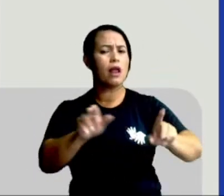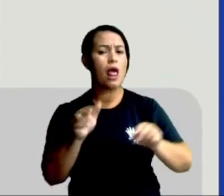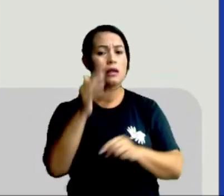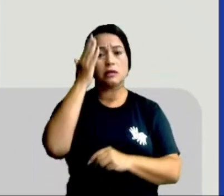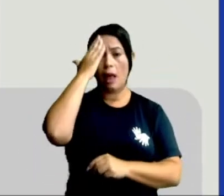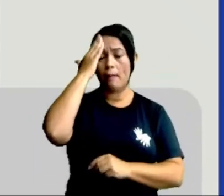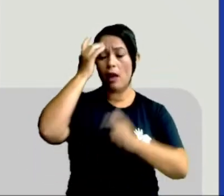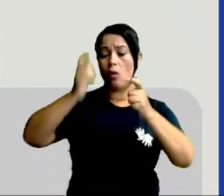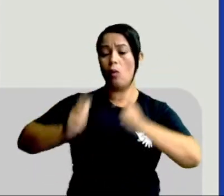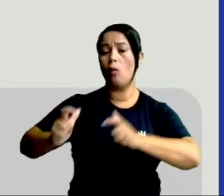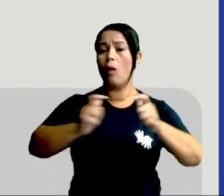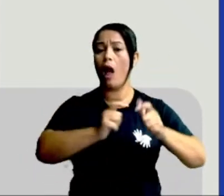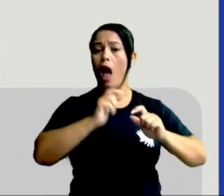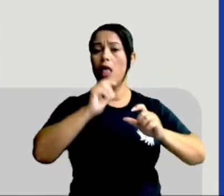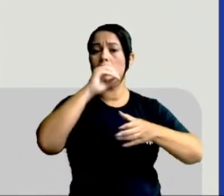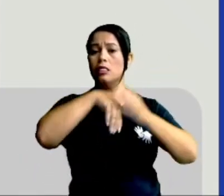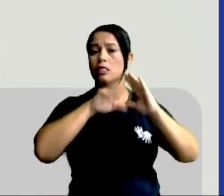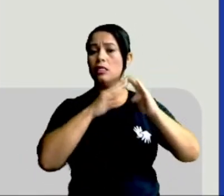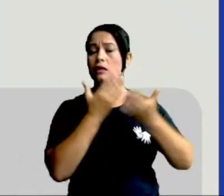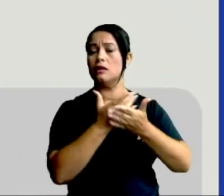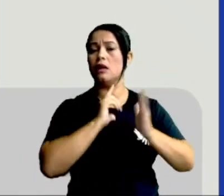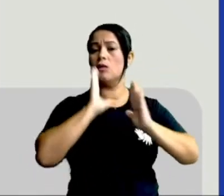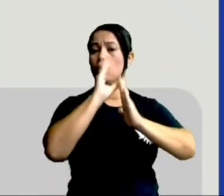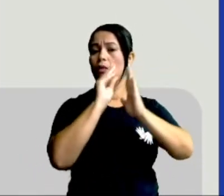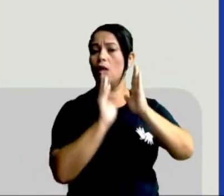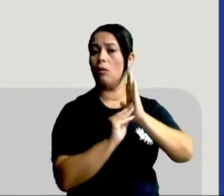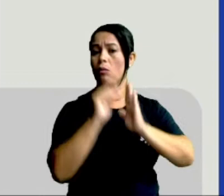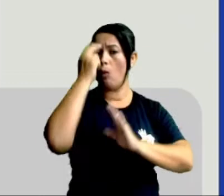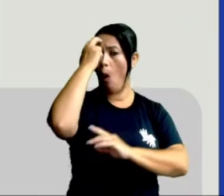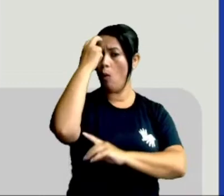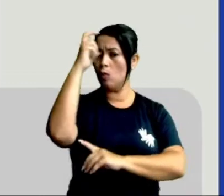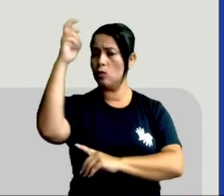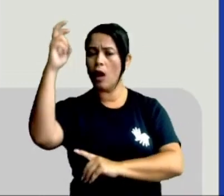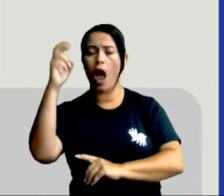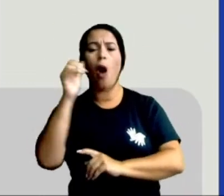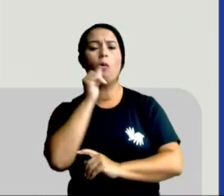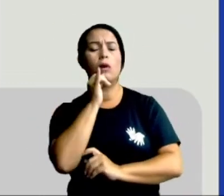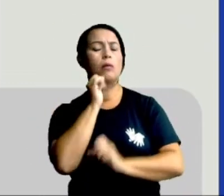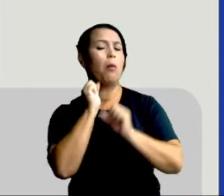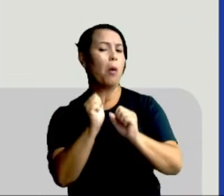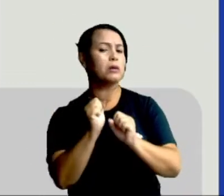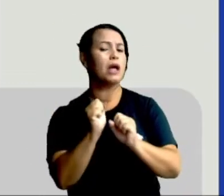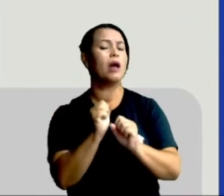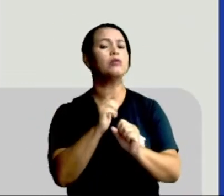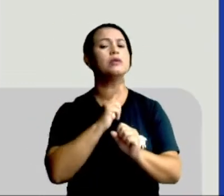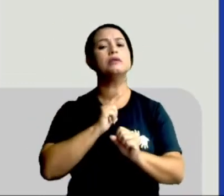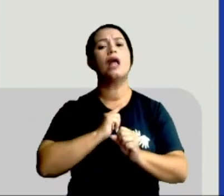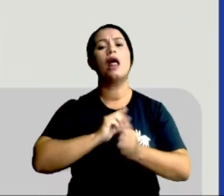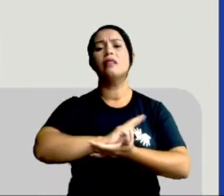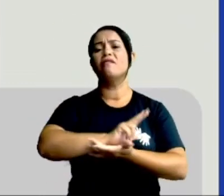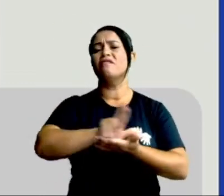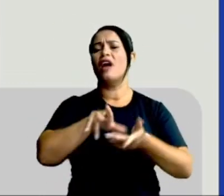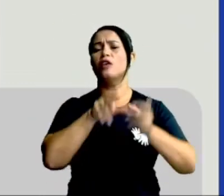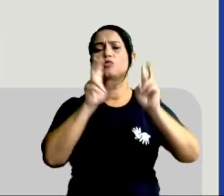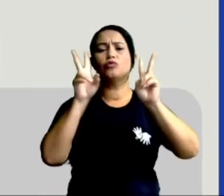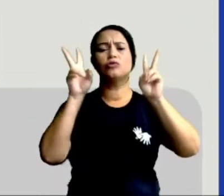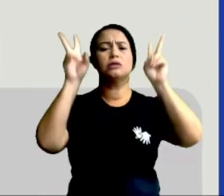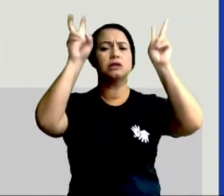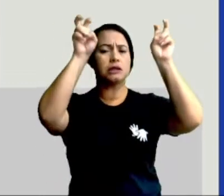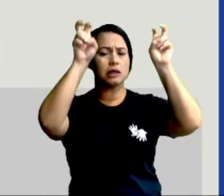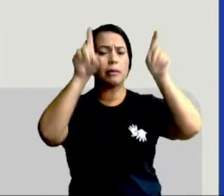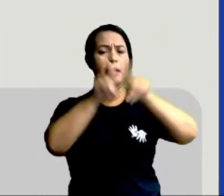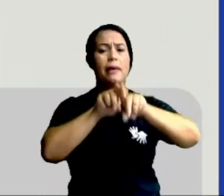ambiente escolar. Através do conteúdo cultural, podemos exemplificar vários temas nas